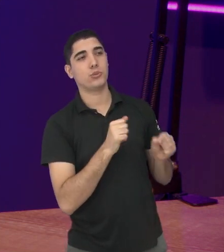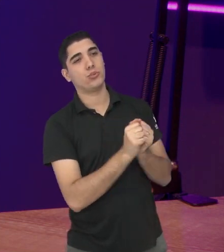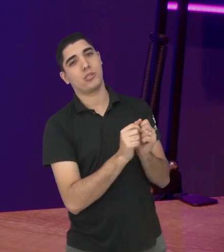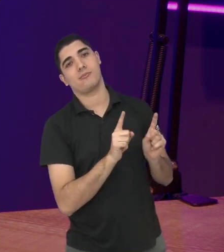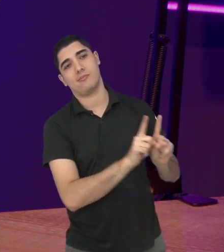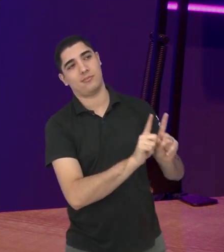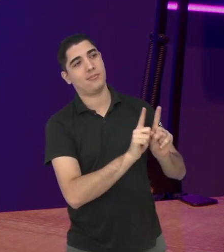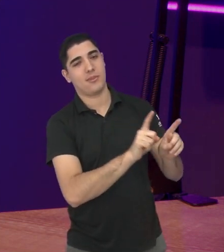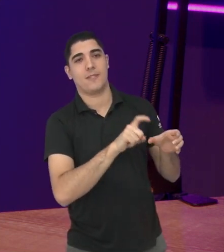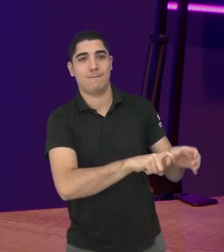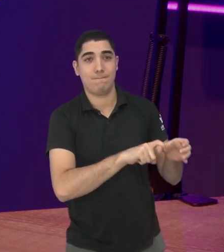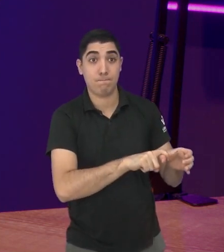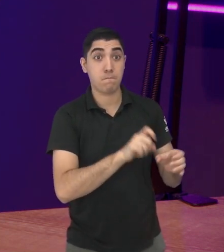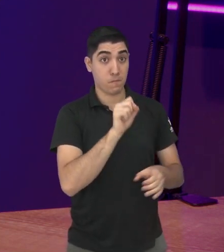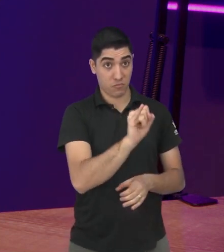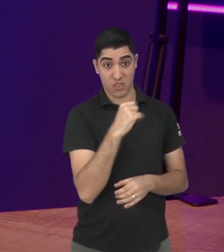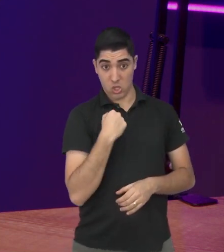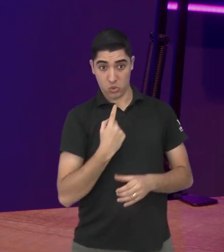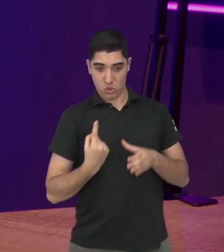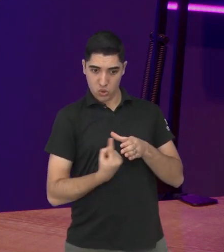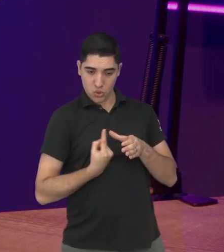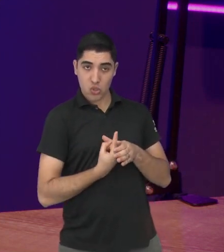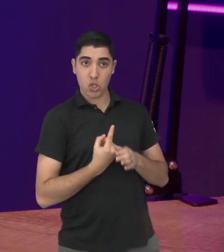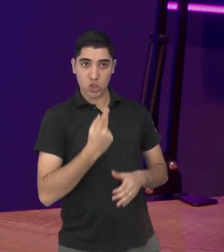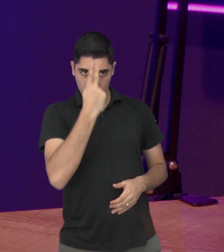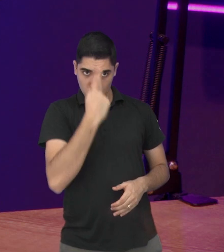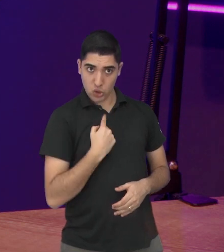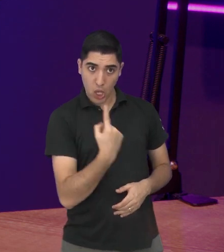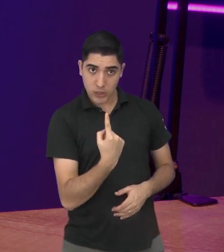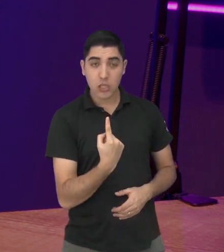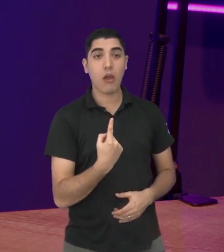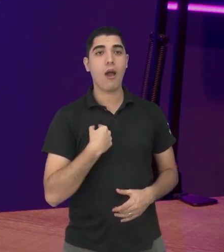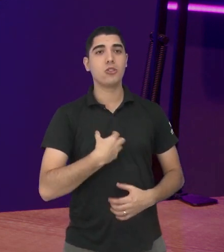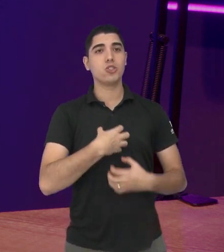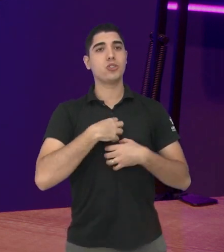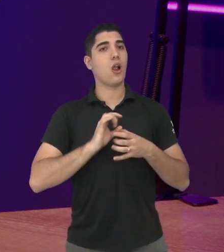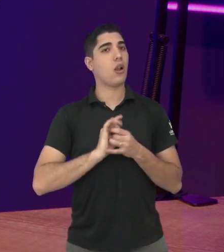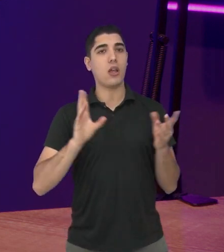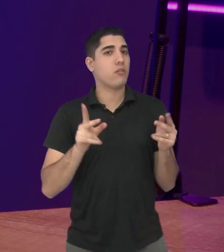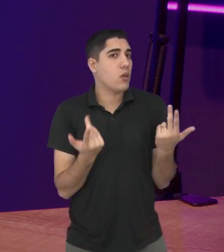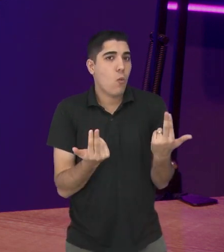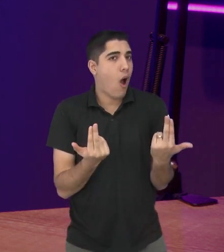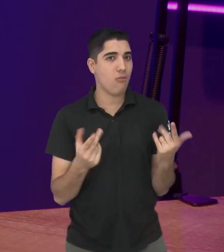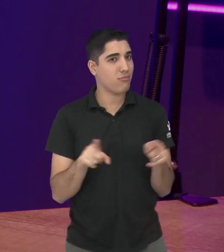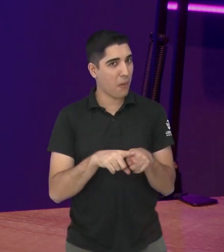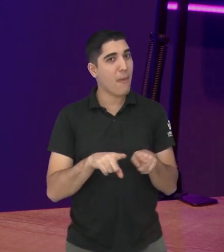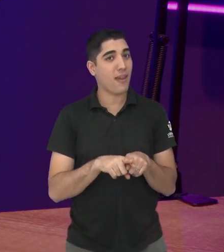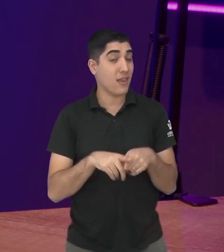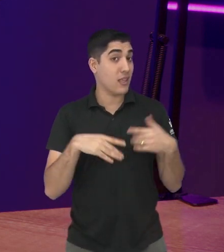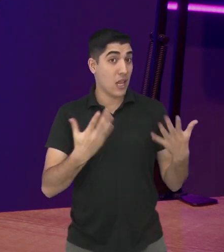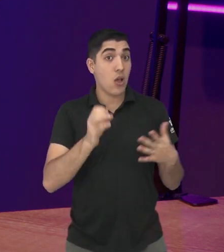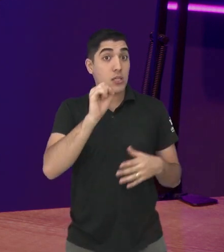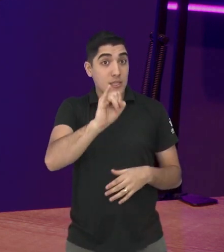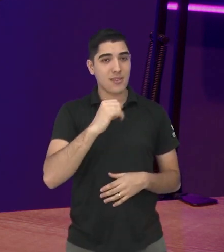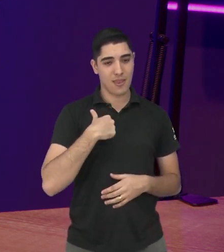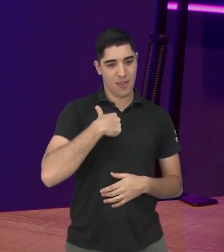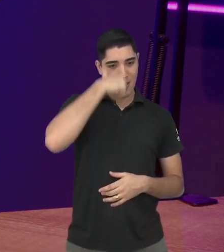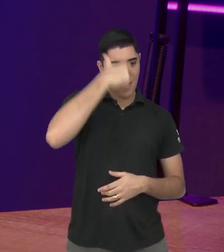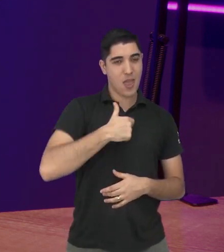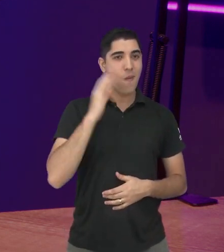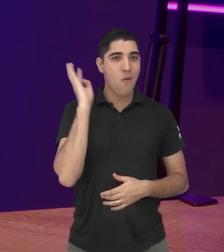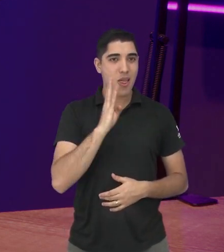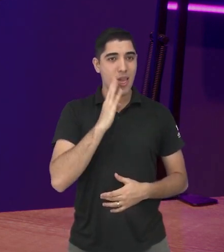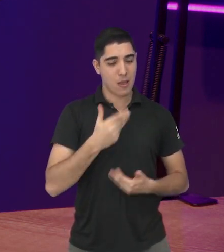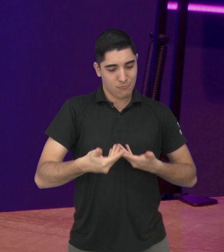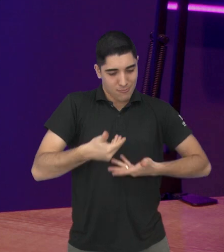sem precisar ter medo de nada. Então a solidão, ela pode ser vista dessa forma também, como se você for uma boa companhia para